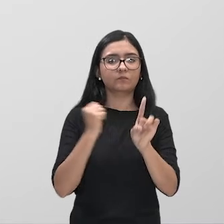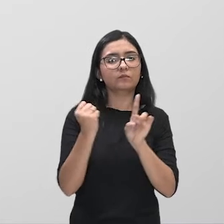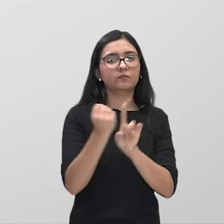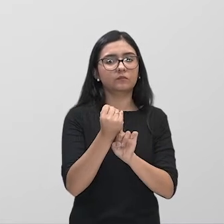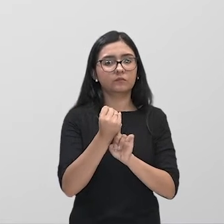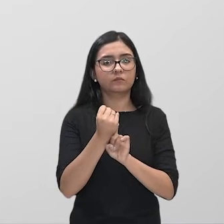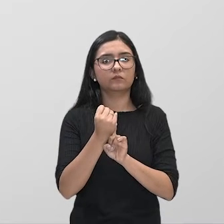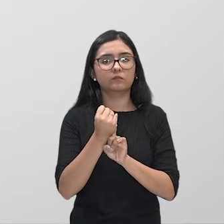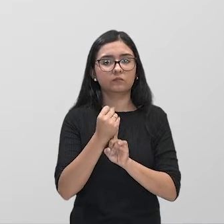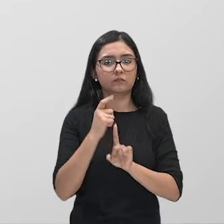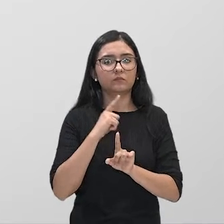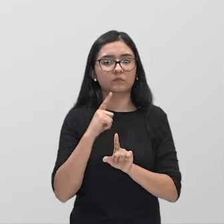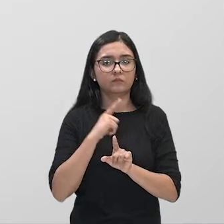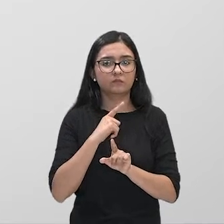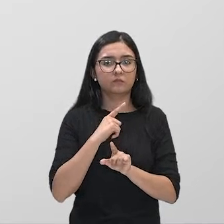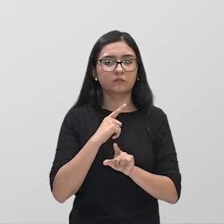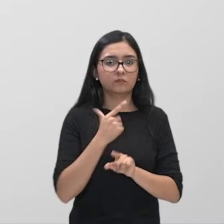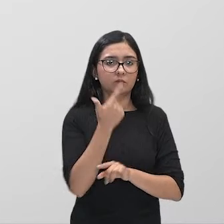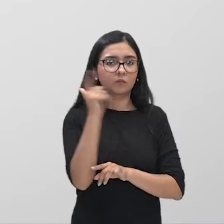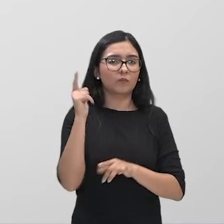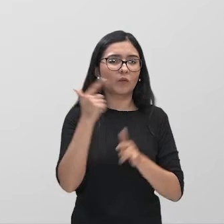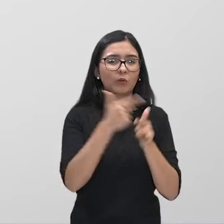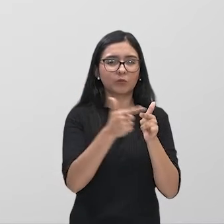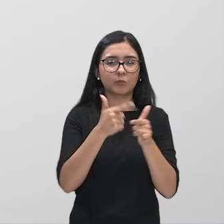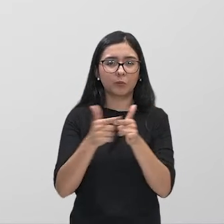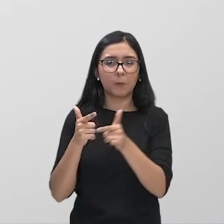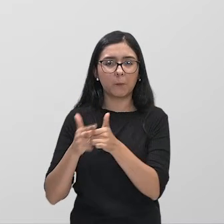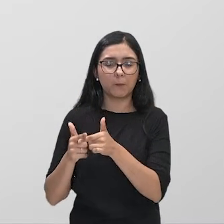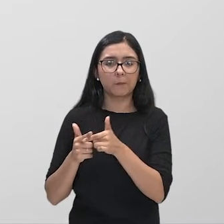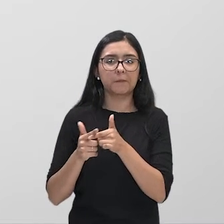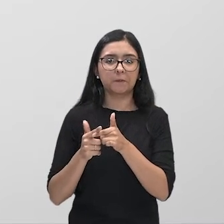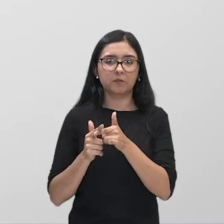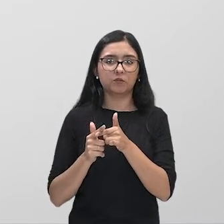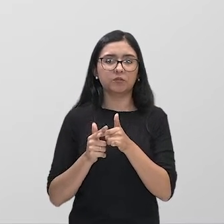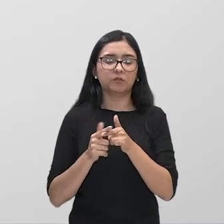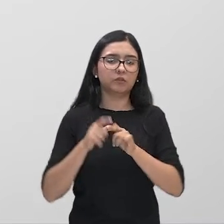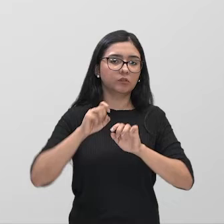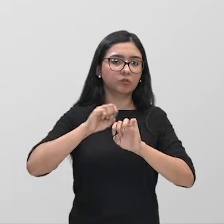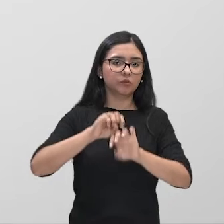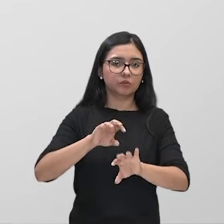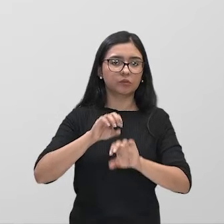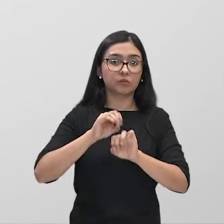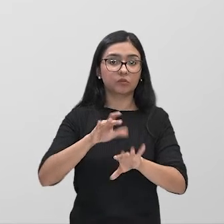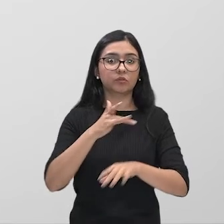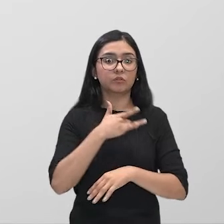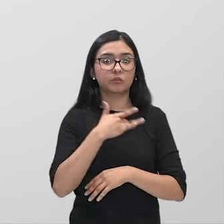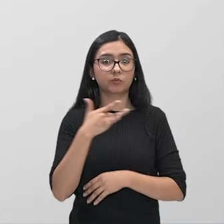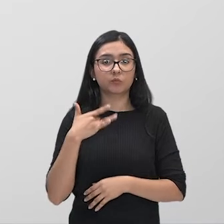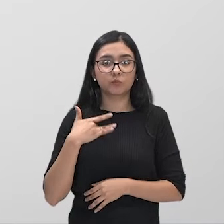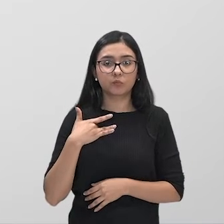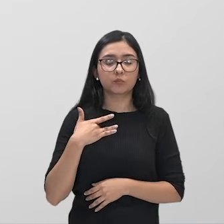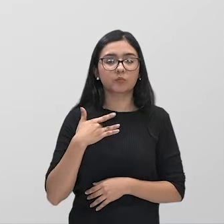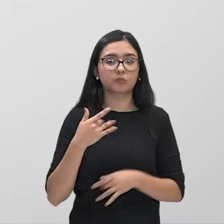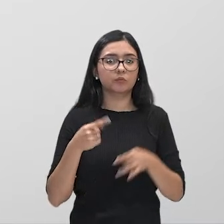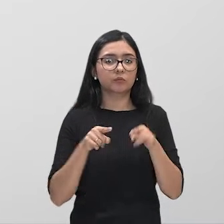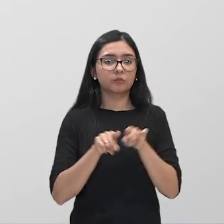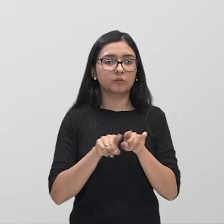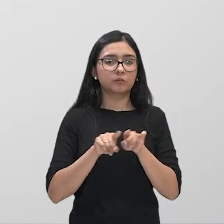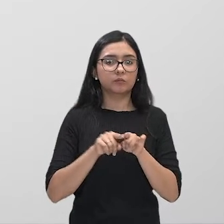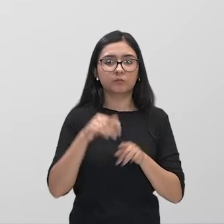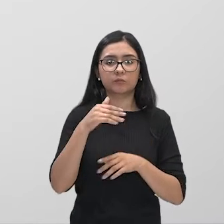várias outras situações também, né, como a educação, a saúde. E o